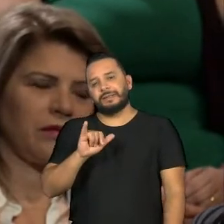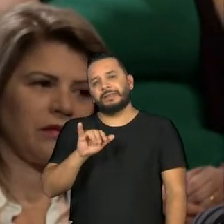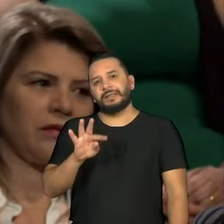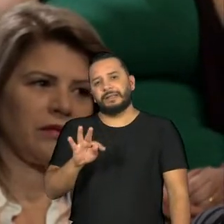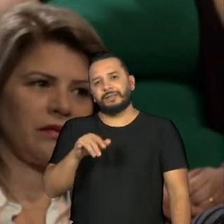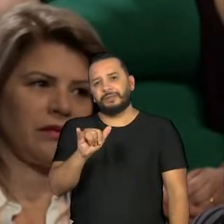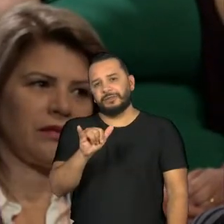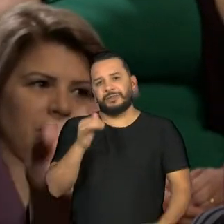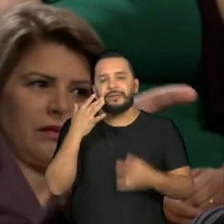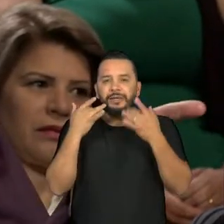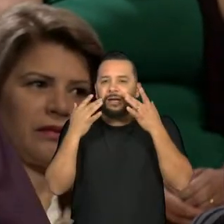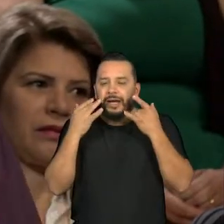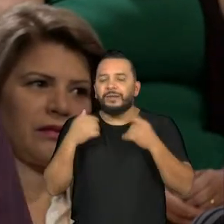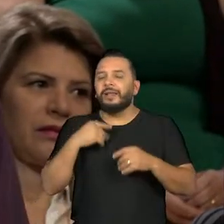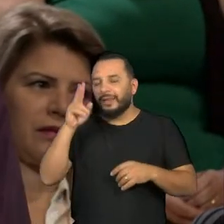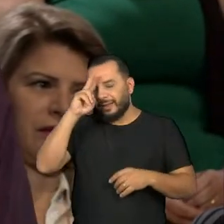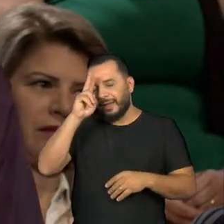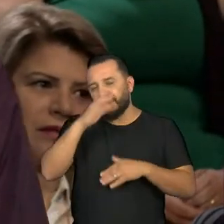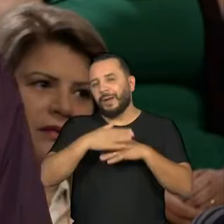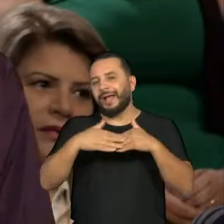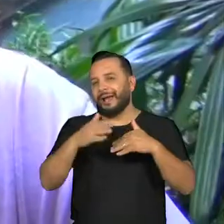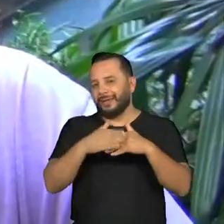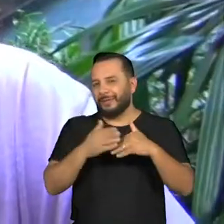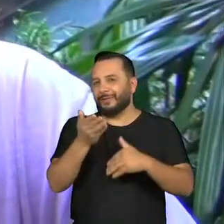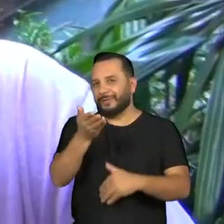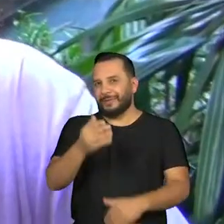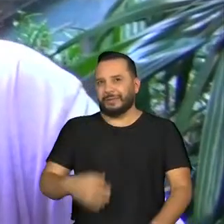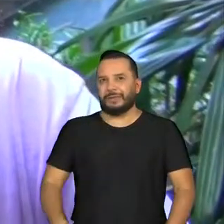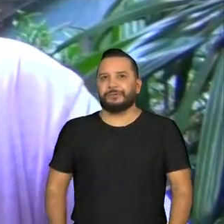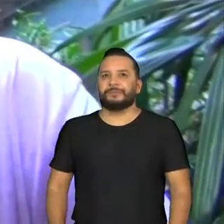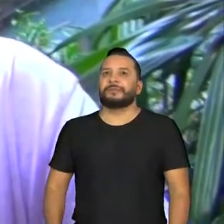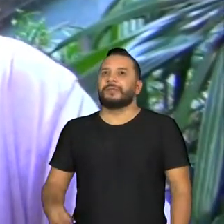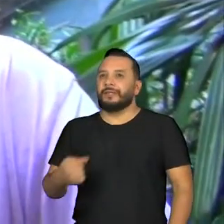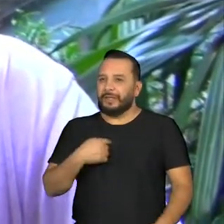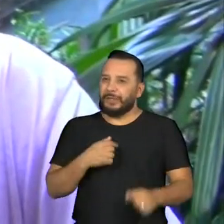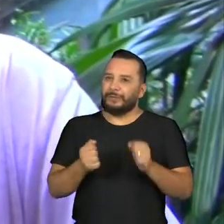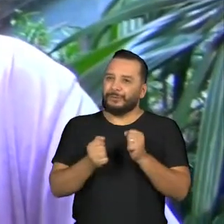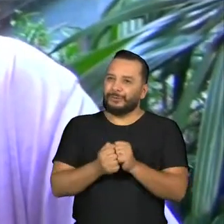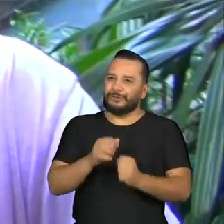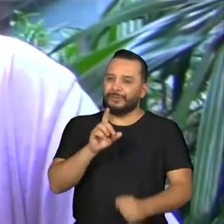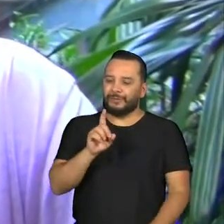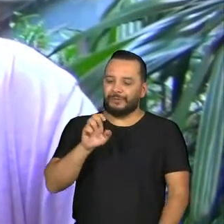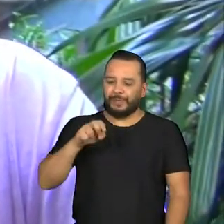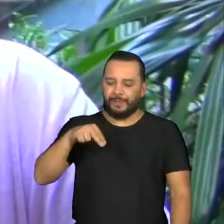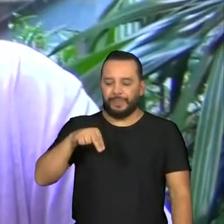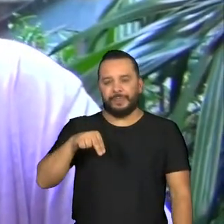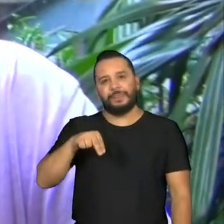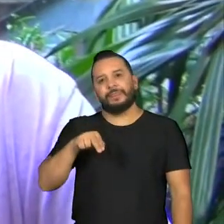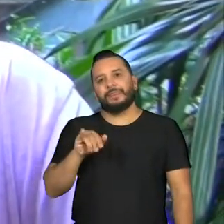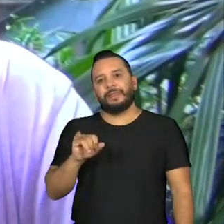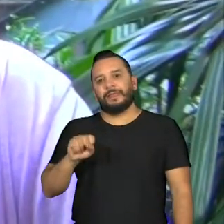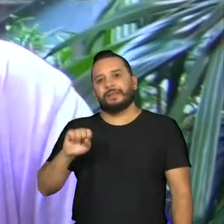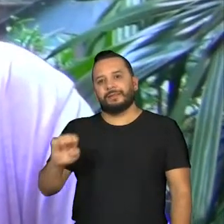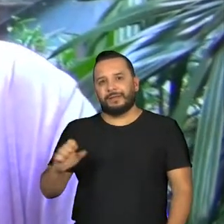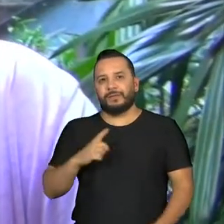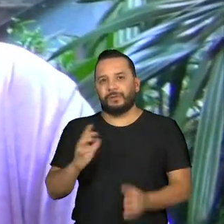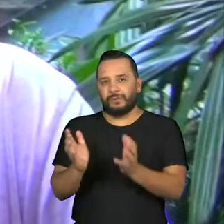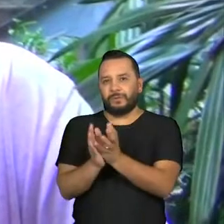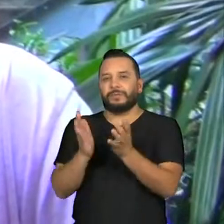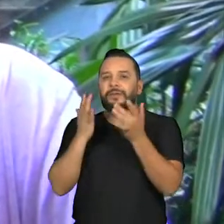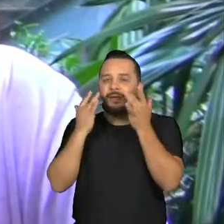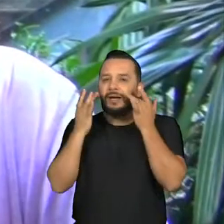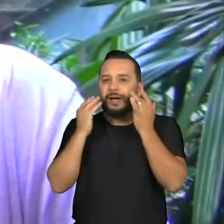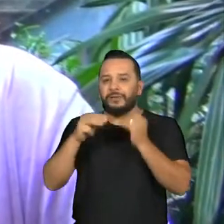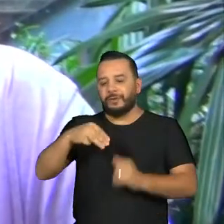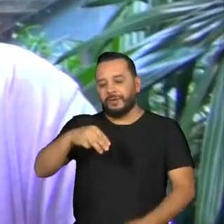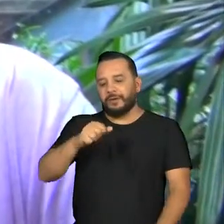com muito carinho dessa época que vocês viveram juntos. Eu e a Denise éramos da mesma turma da Escola de Teatro